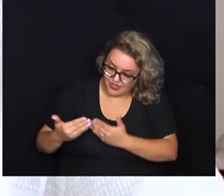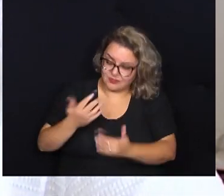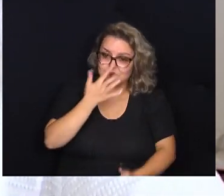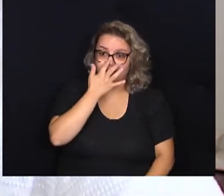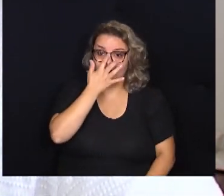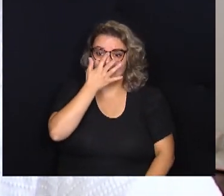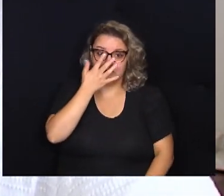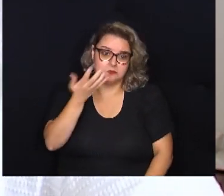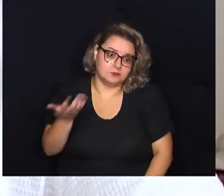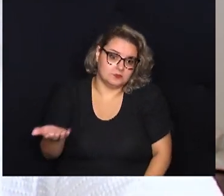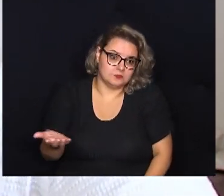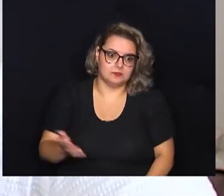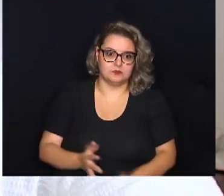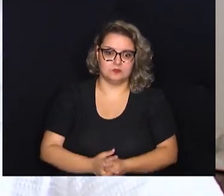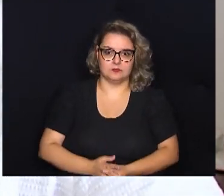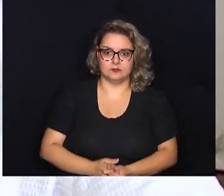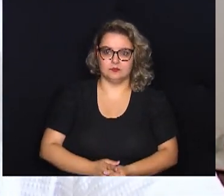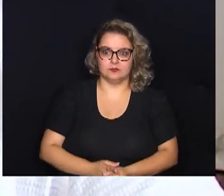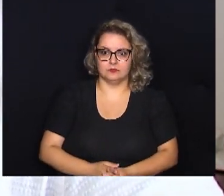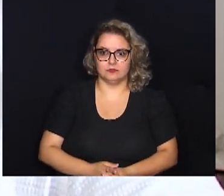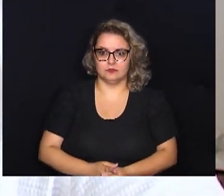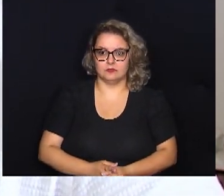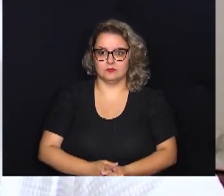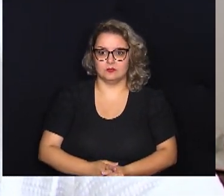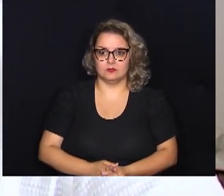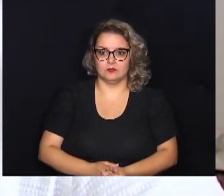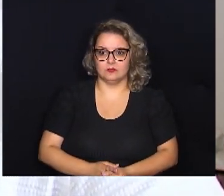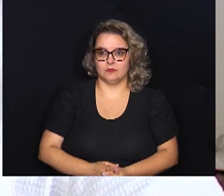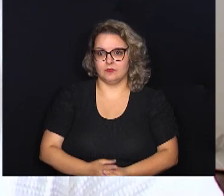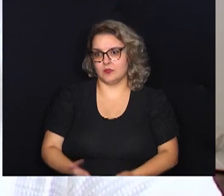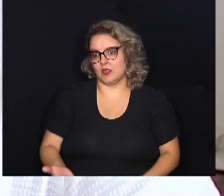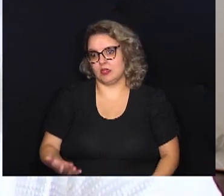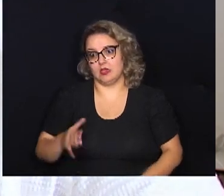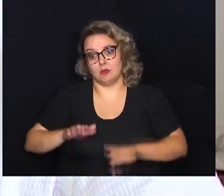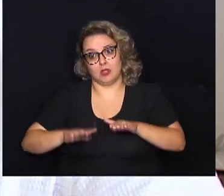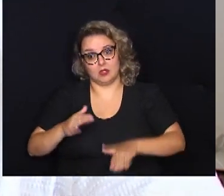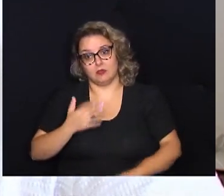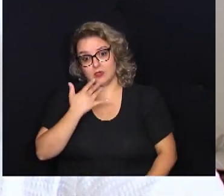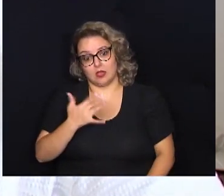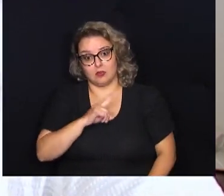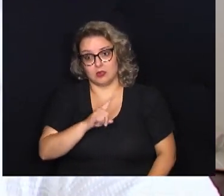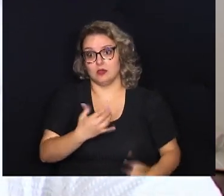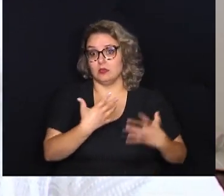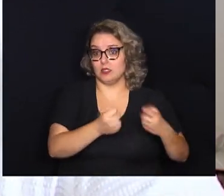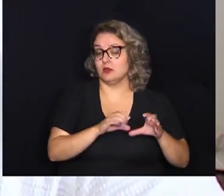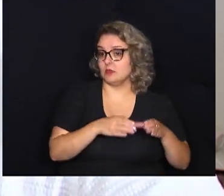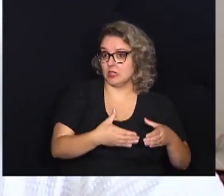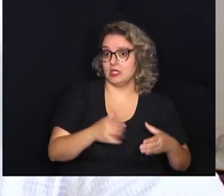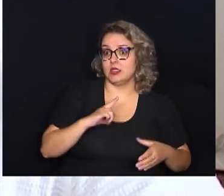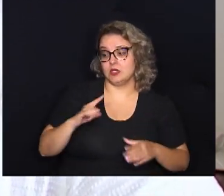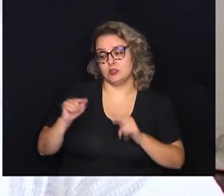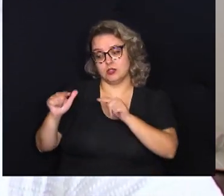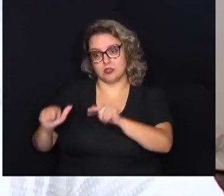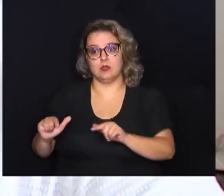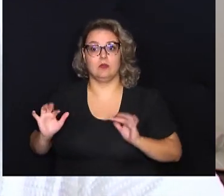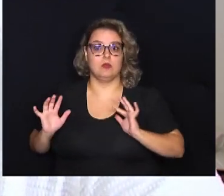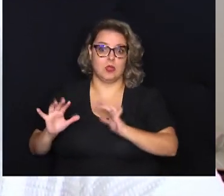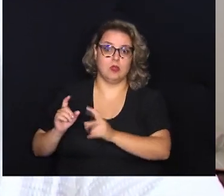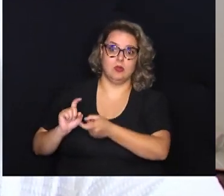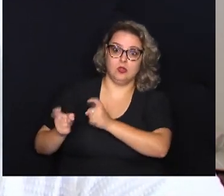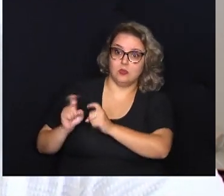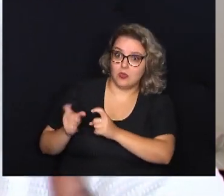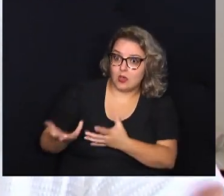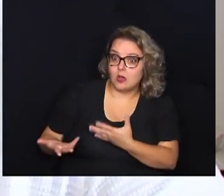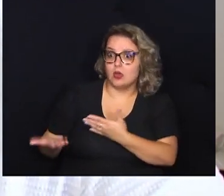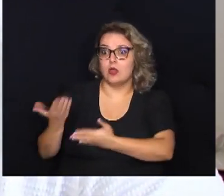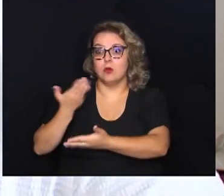Aí, por causa da sua cor, você não era aceito no clube tinha esse espaço aí para o pessoal se reunir,